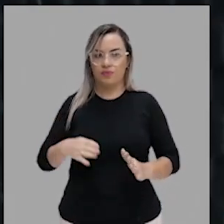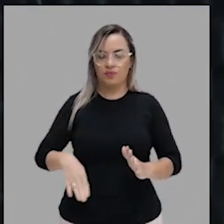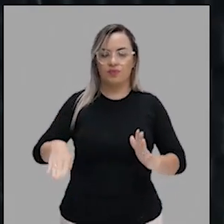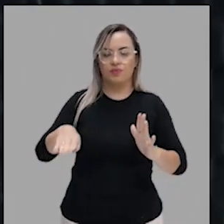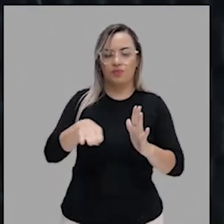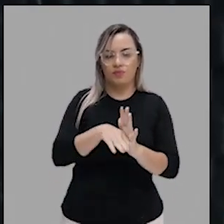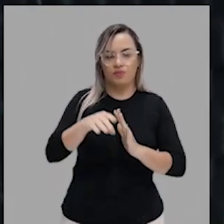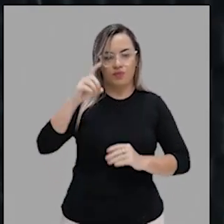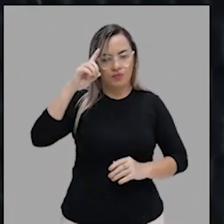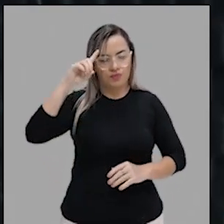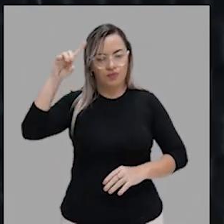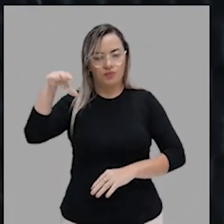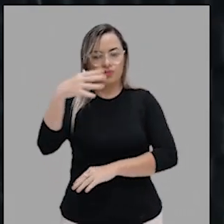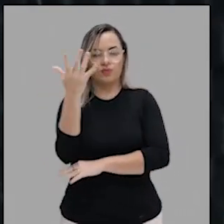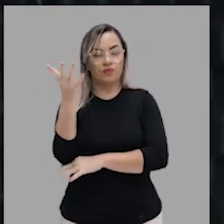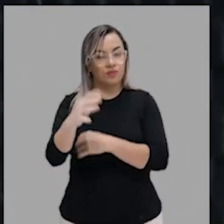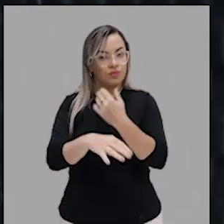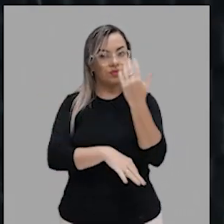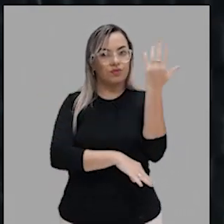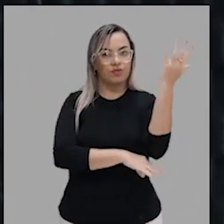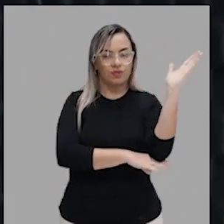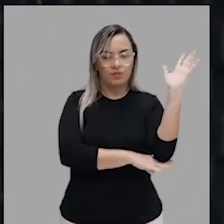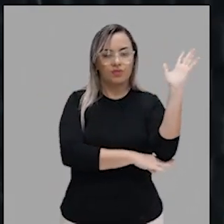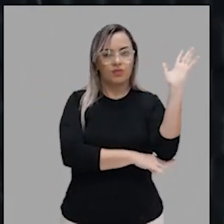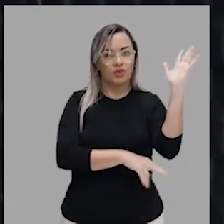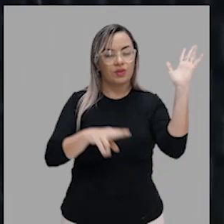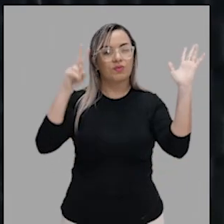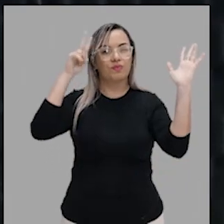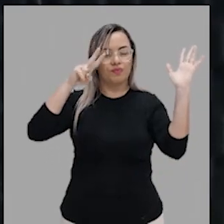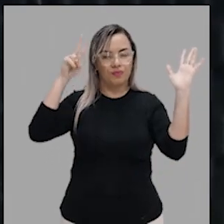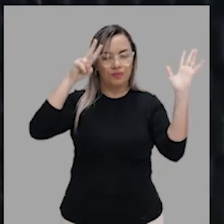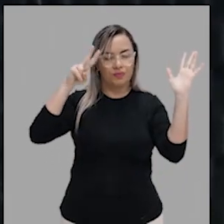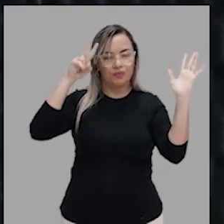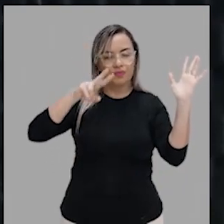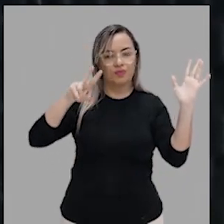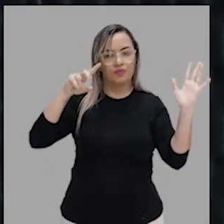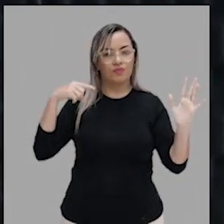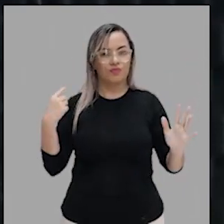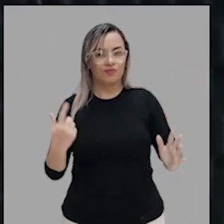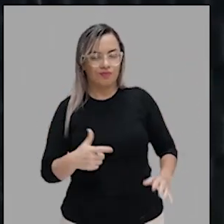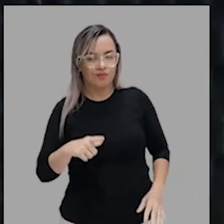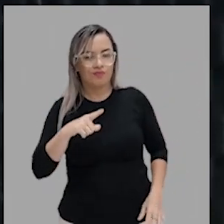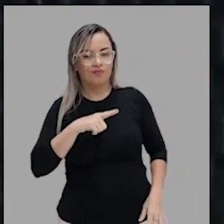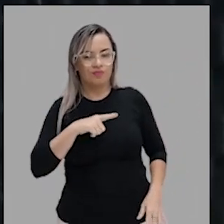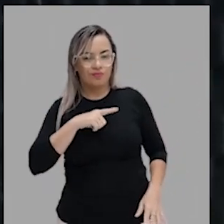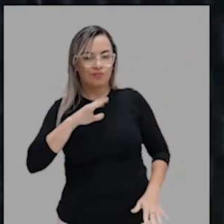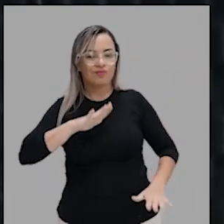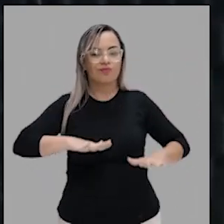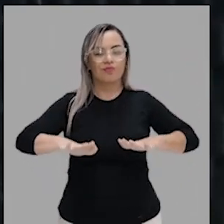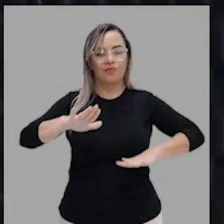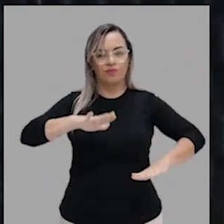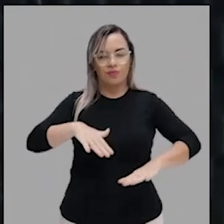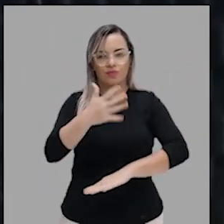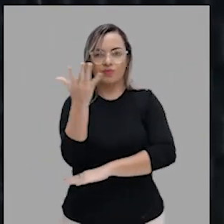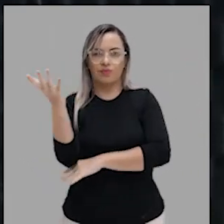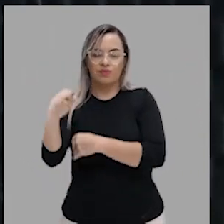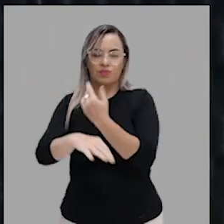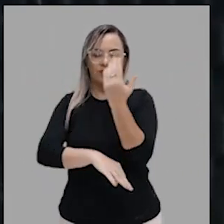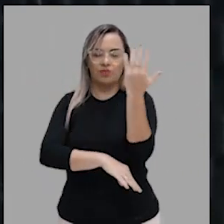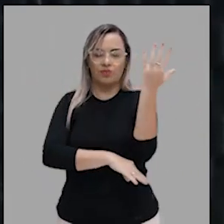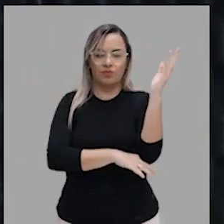Ambiente, e não custa nada nós lembrarmos que nós temos que preservar a natureza, evitar